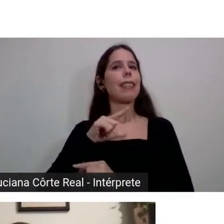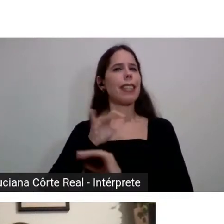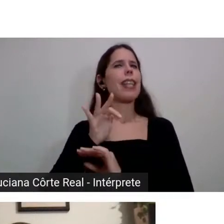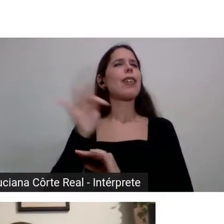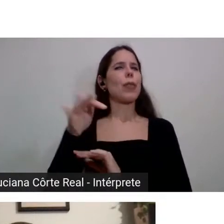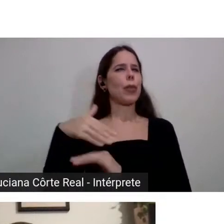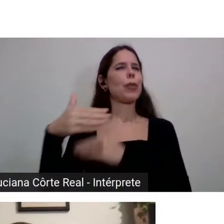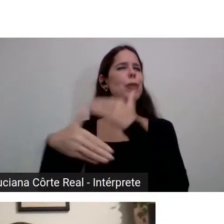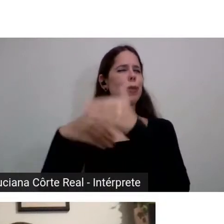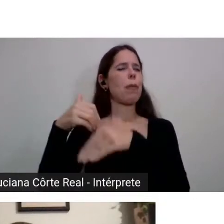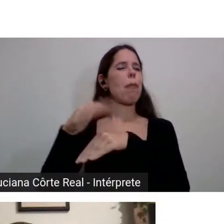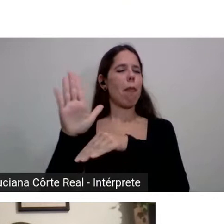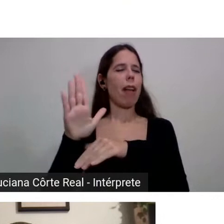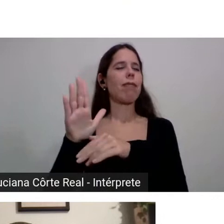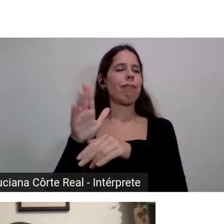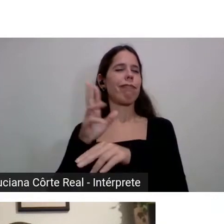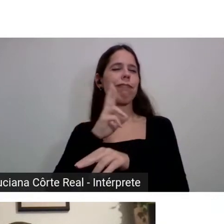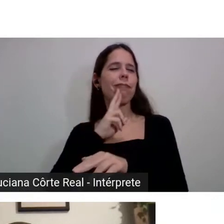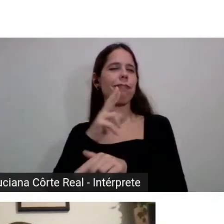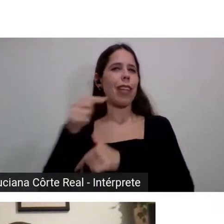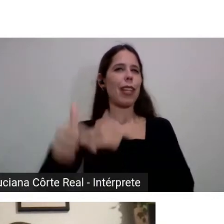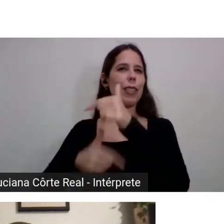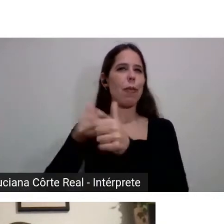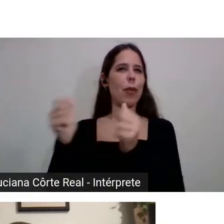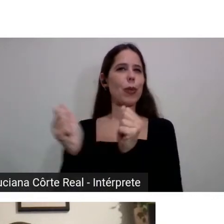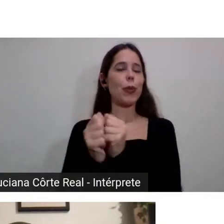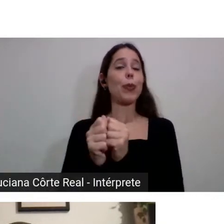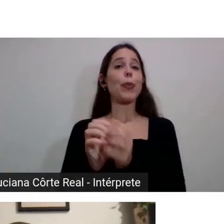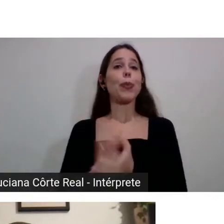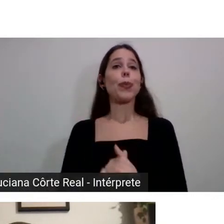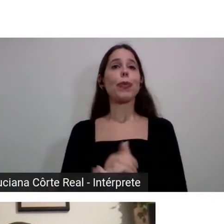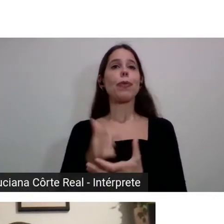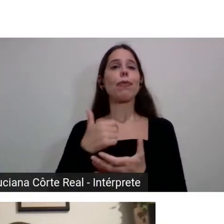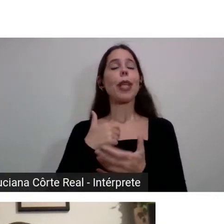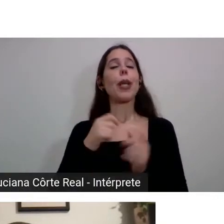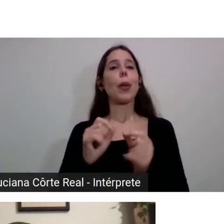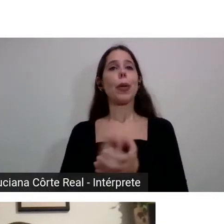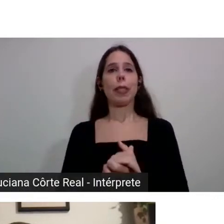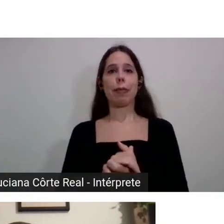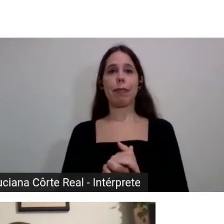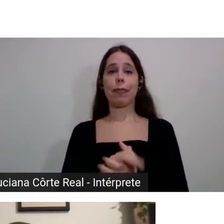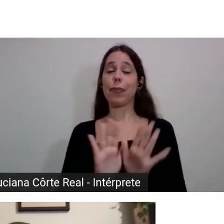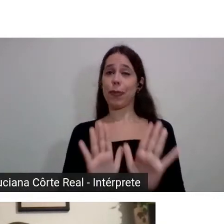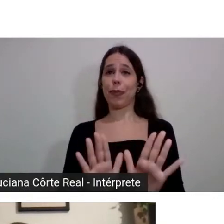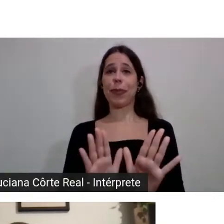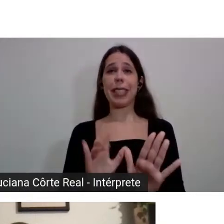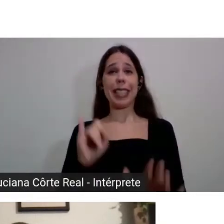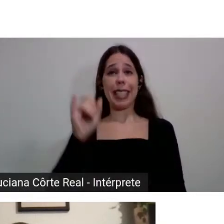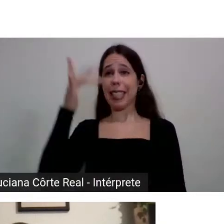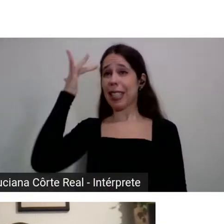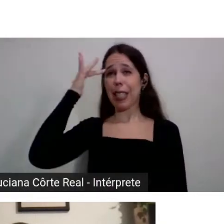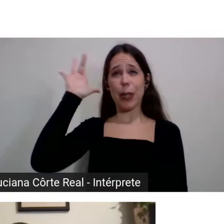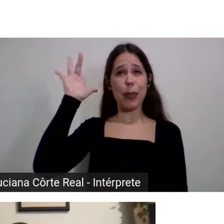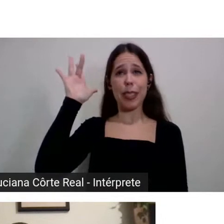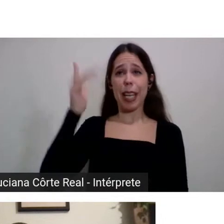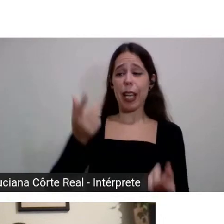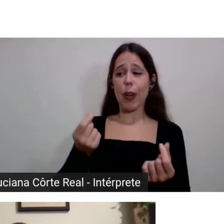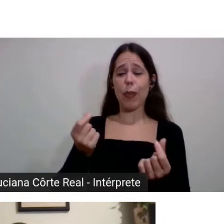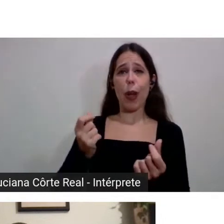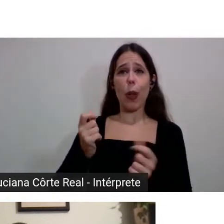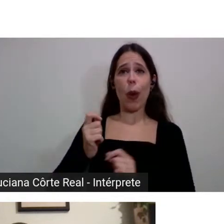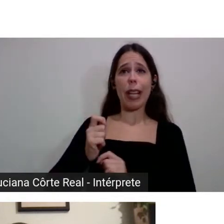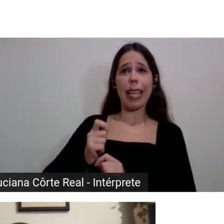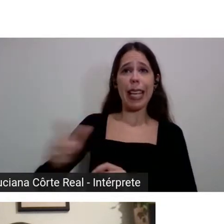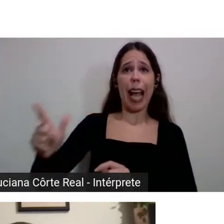Espero, se eu não soubesse o quanto se gasta por aluno, nos Estados Unidos, eu acharia que o